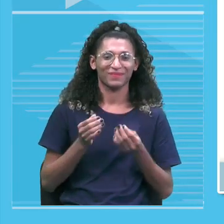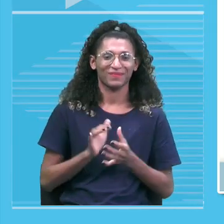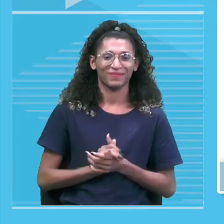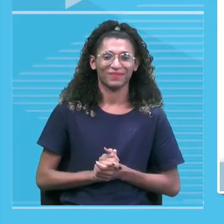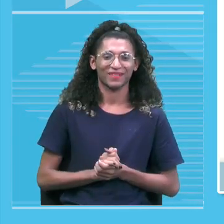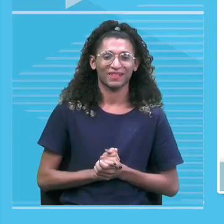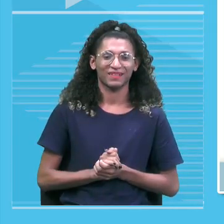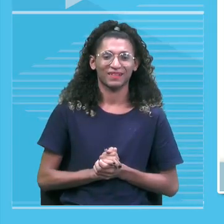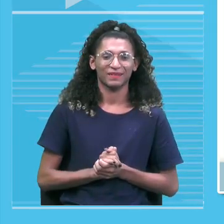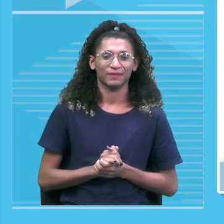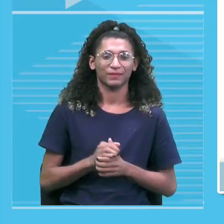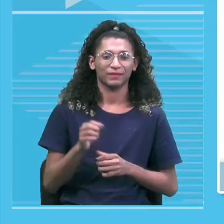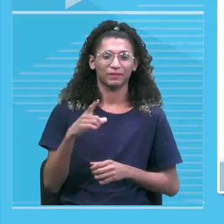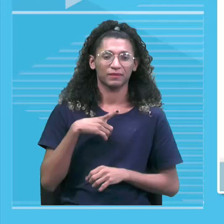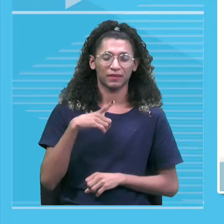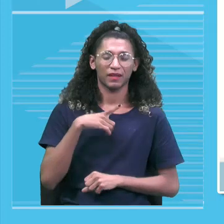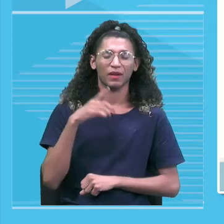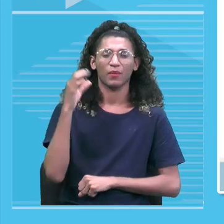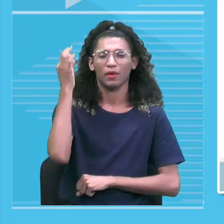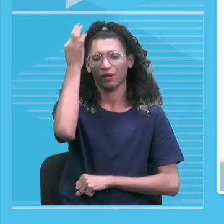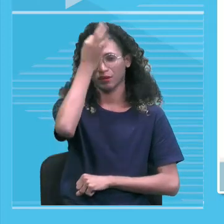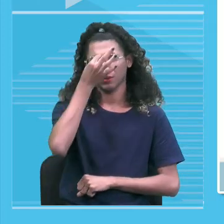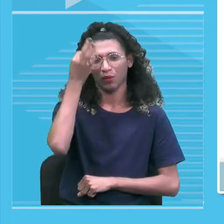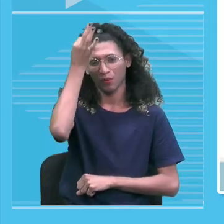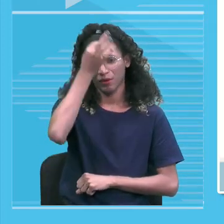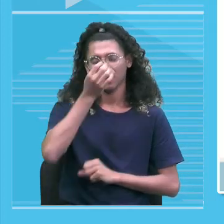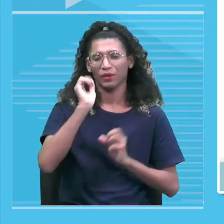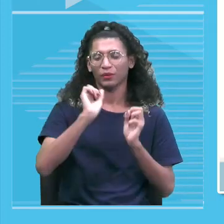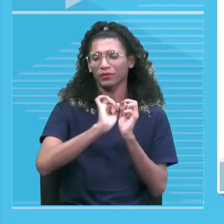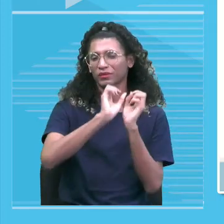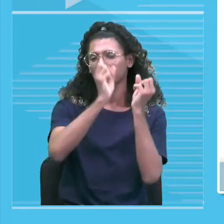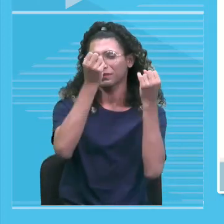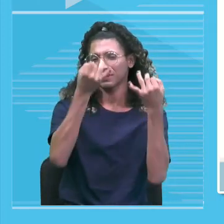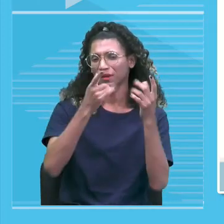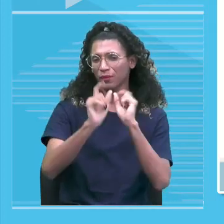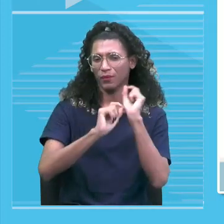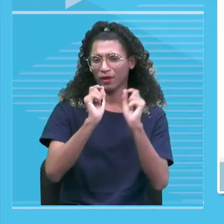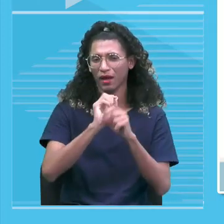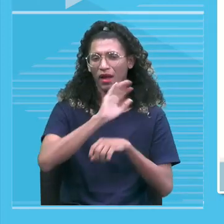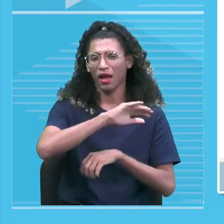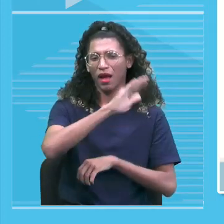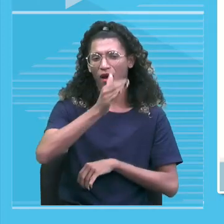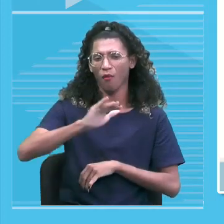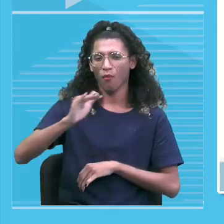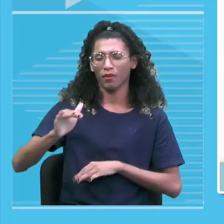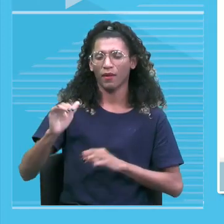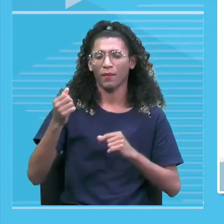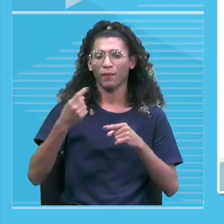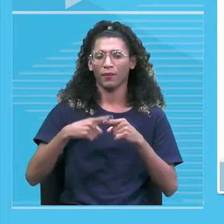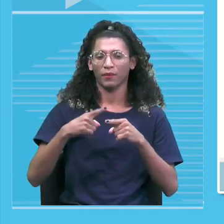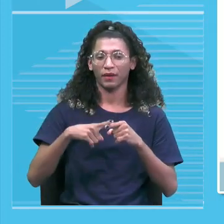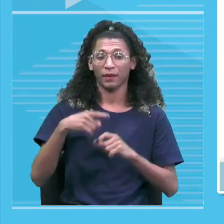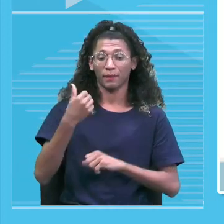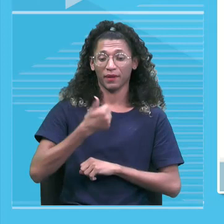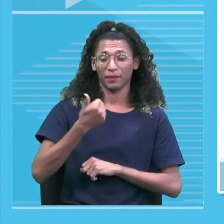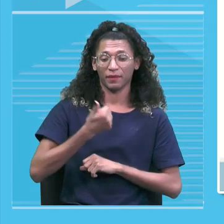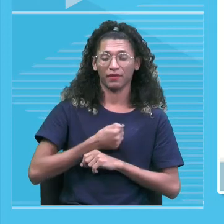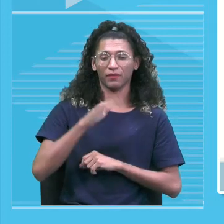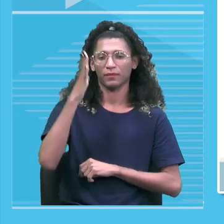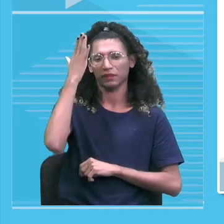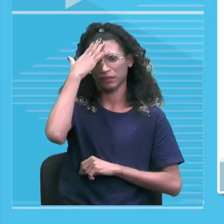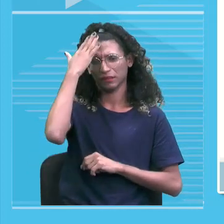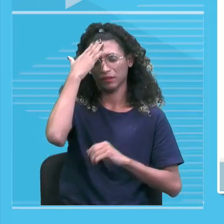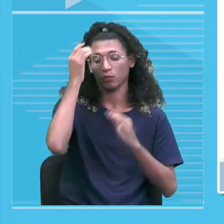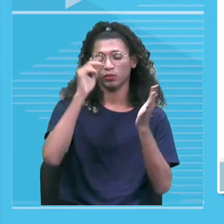algo mais teórico quando a gente fala de ondas tá porque a gente vai primeiramente conceituar